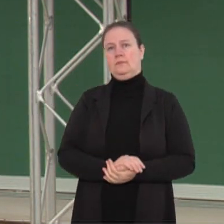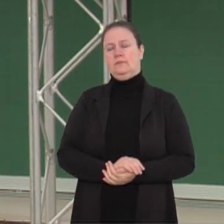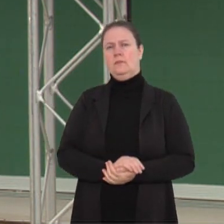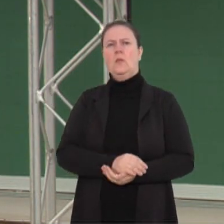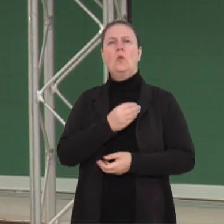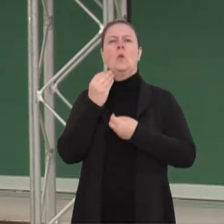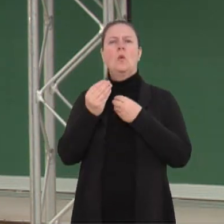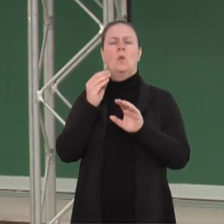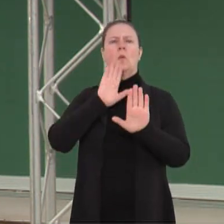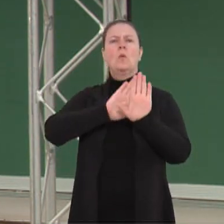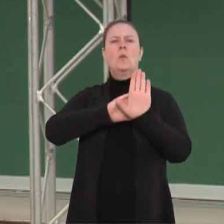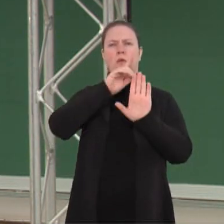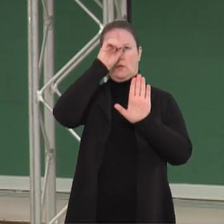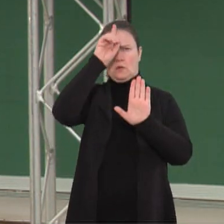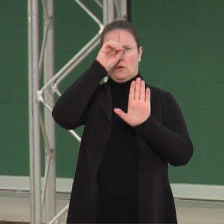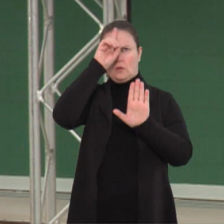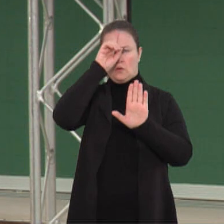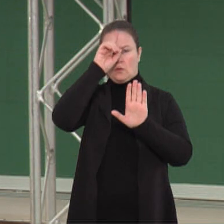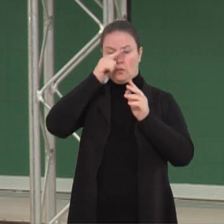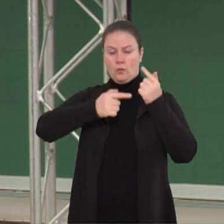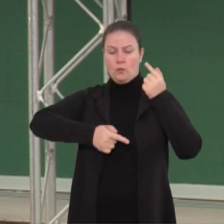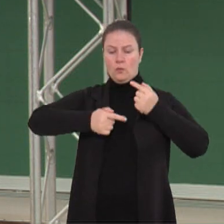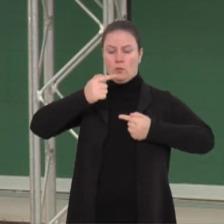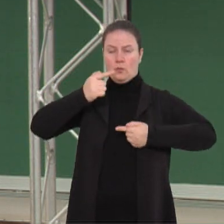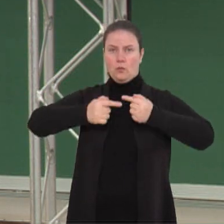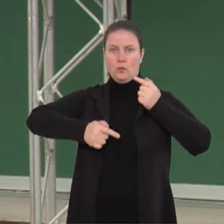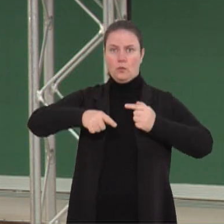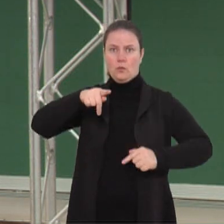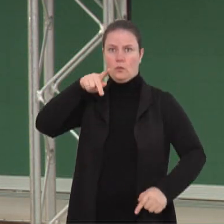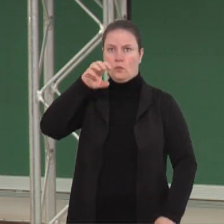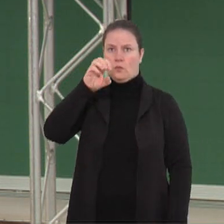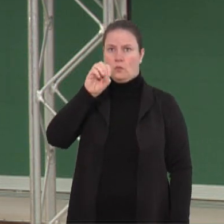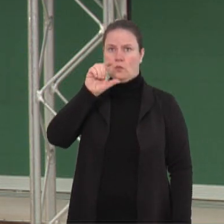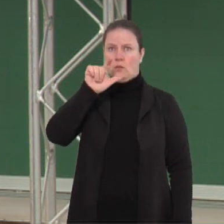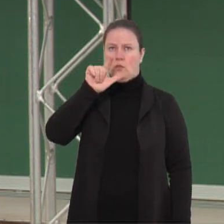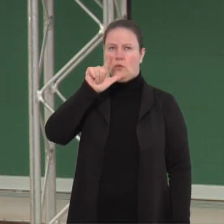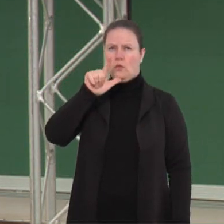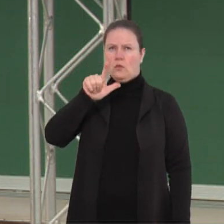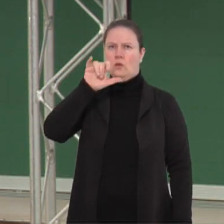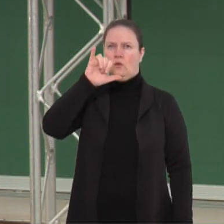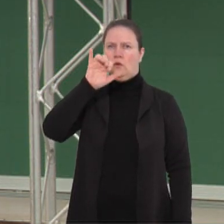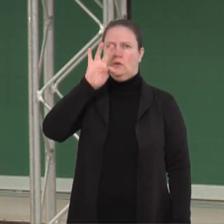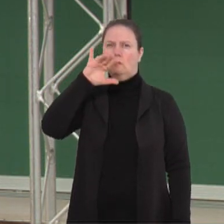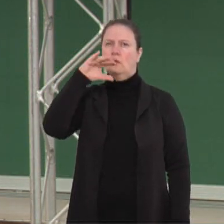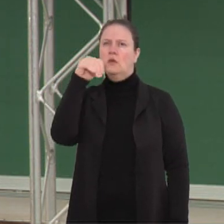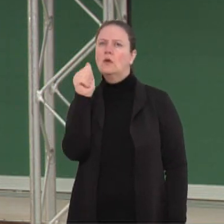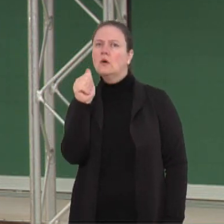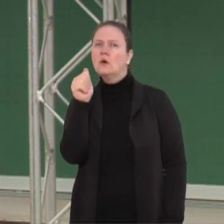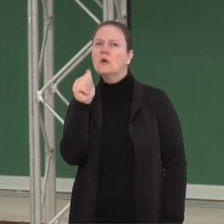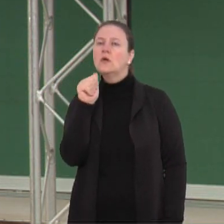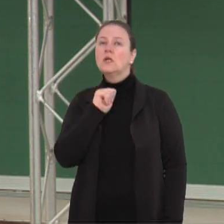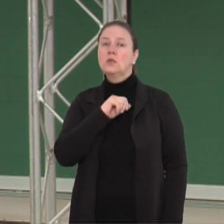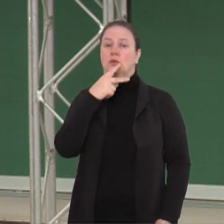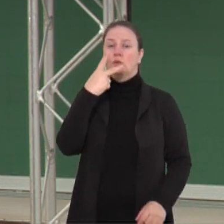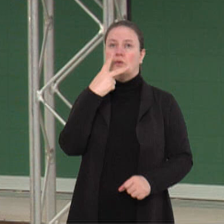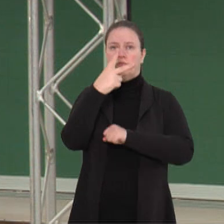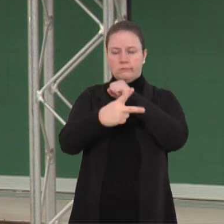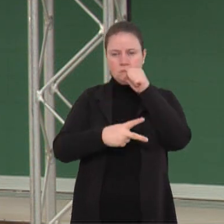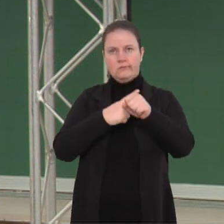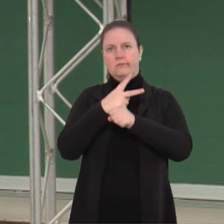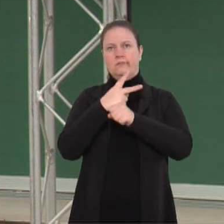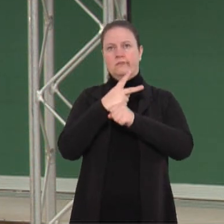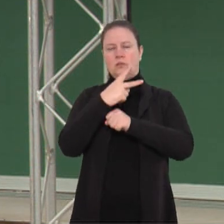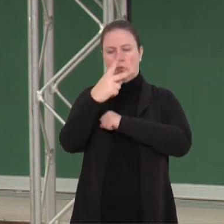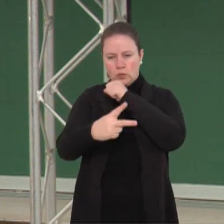maneira? Quando então se aproximam eleições a cada 2 anos, o que